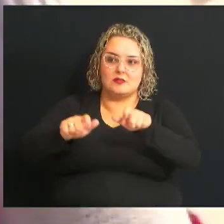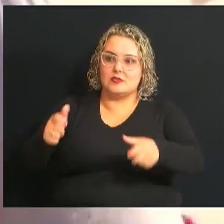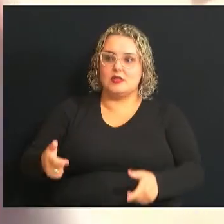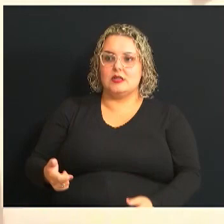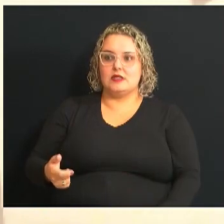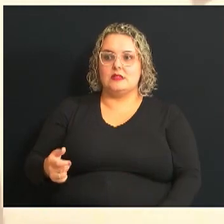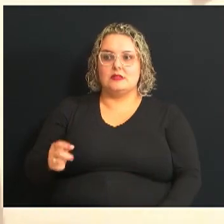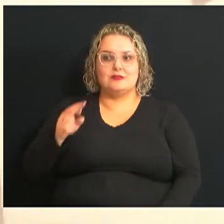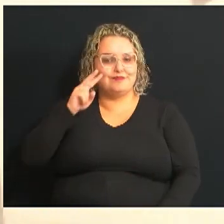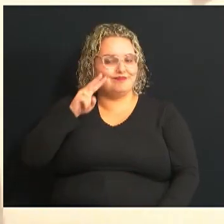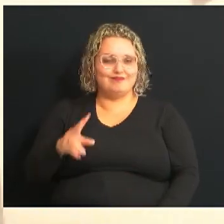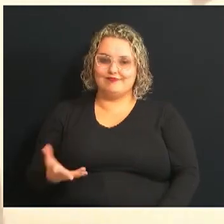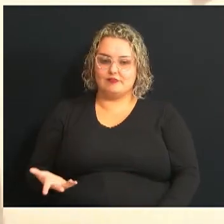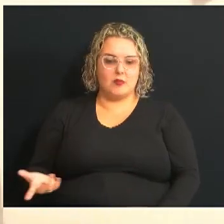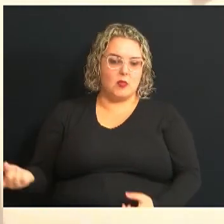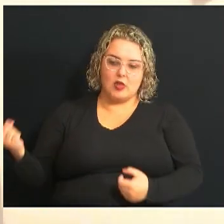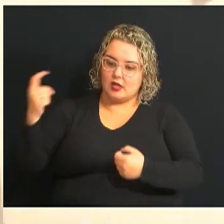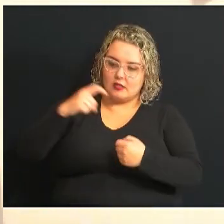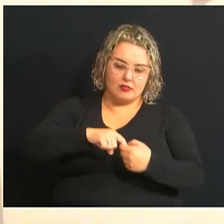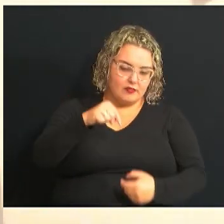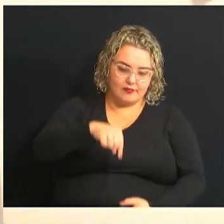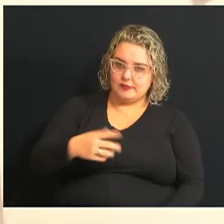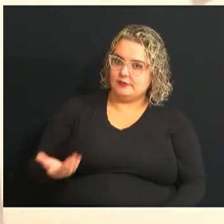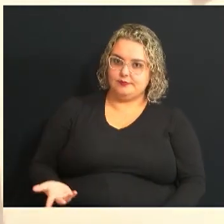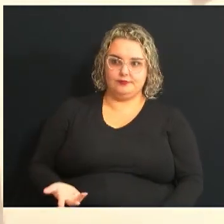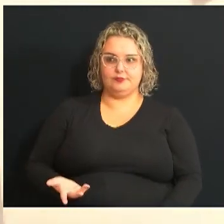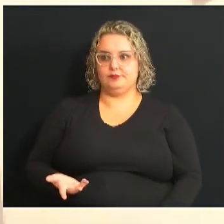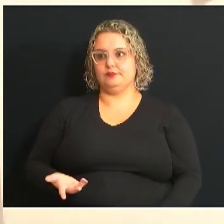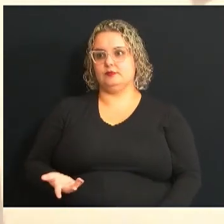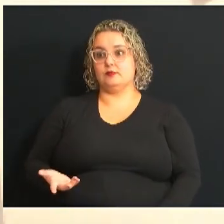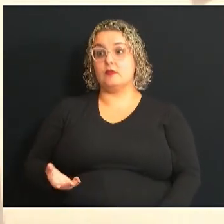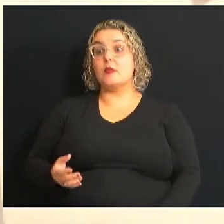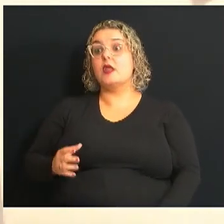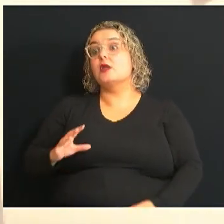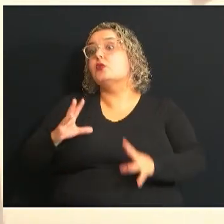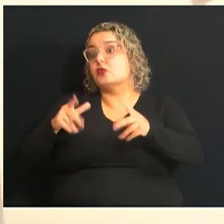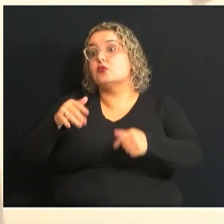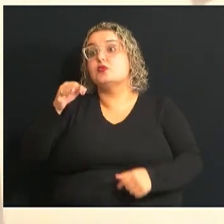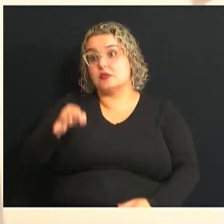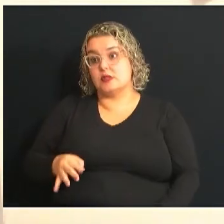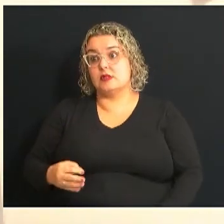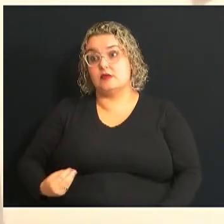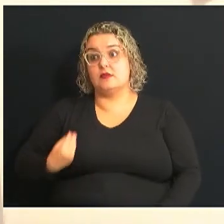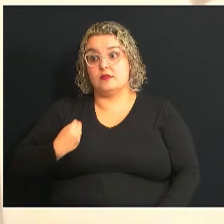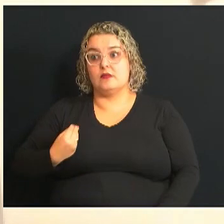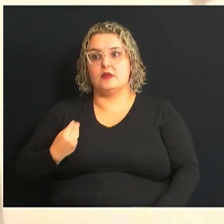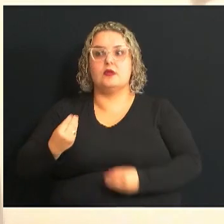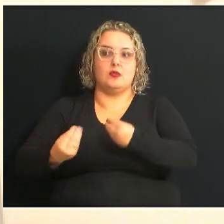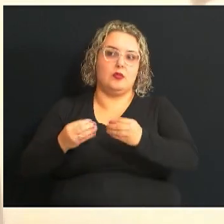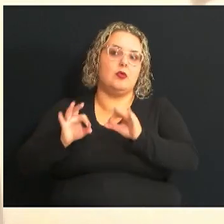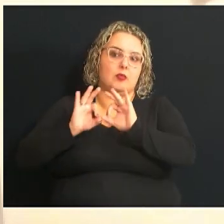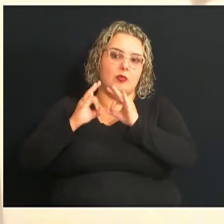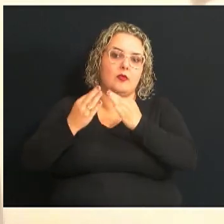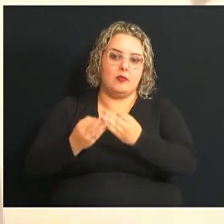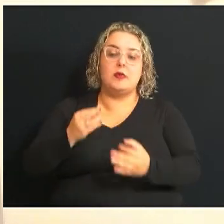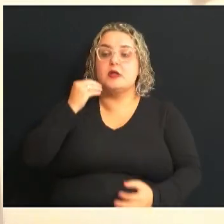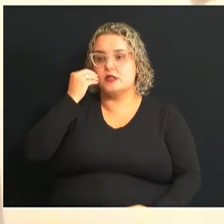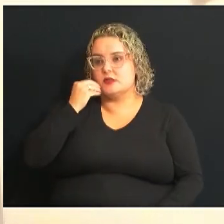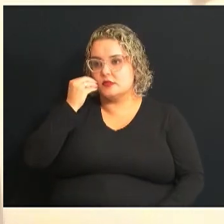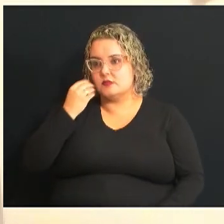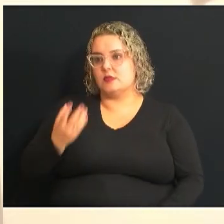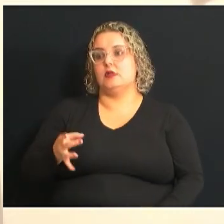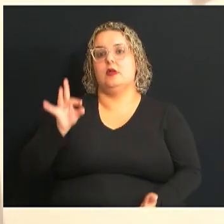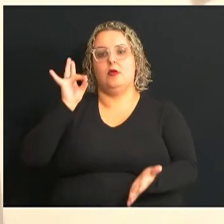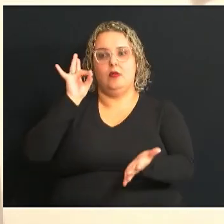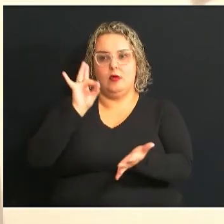né? E então a gente estava muito certo do que a gente queria viver enquanto família, enquanto experiência. Então, realmente, o